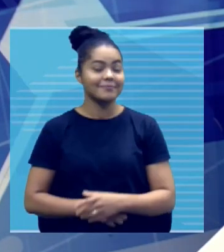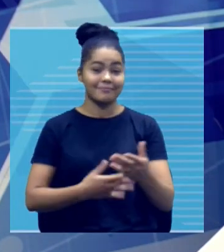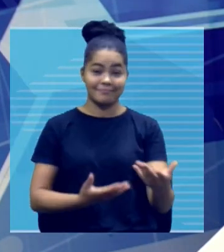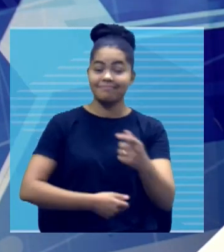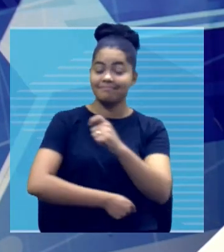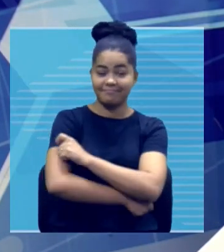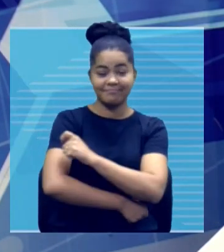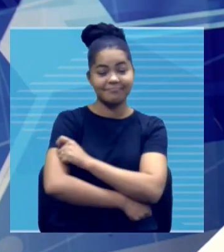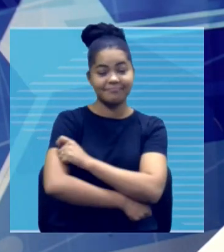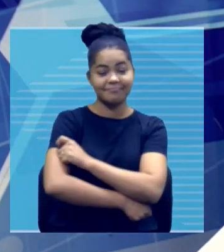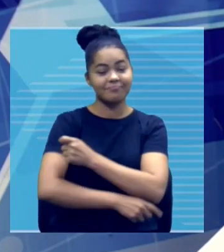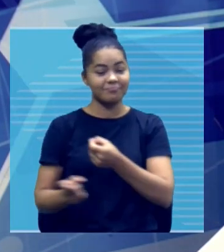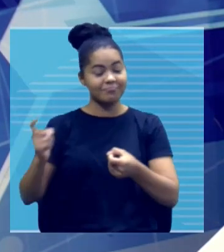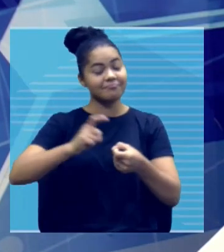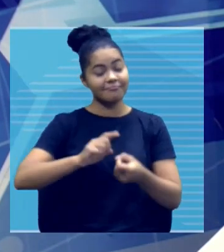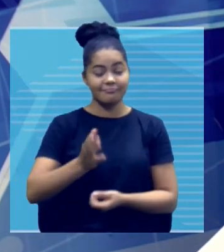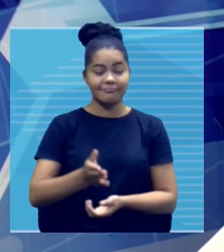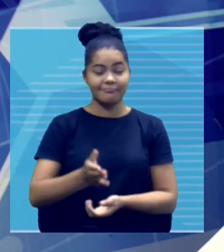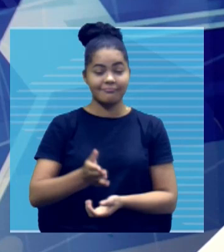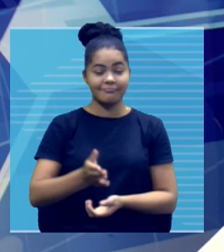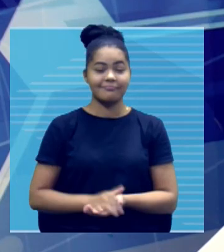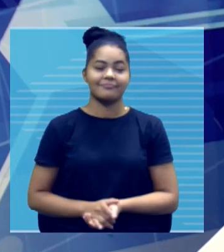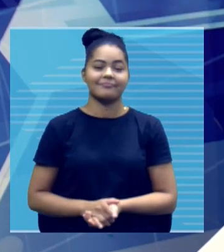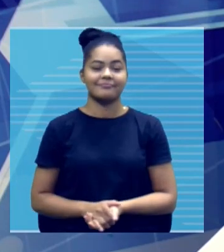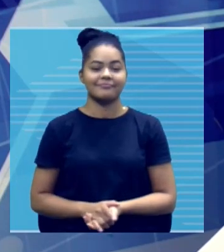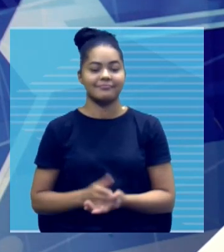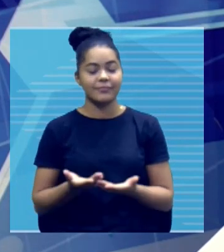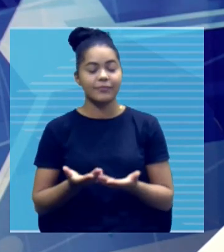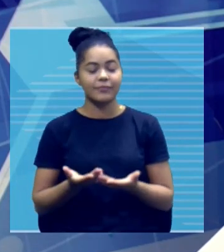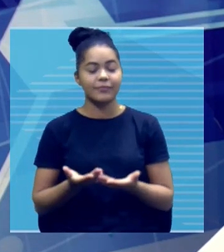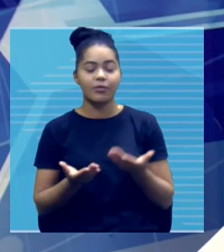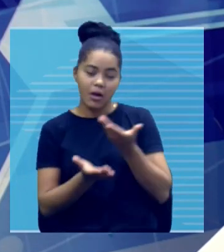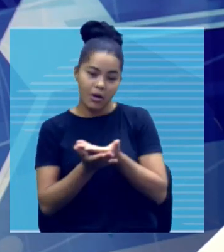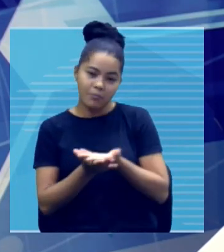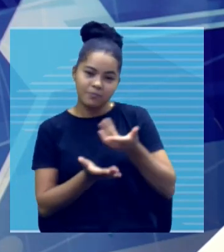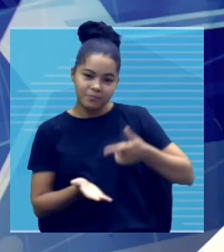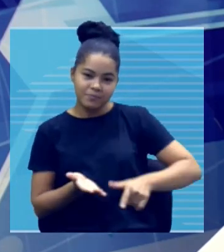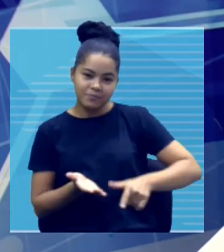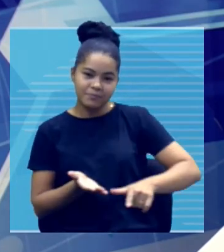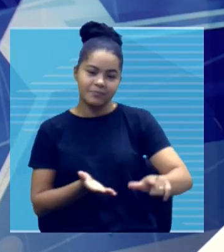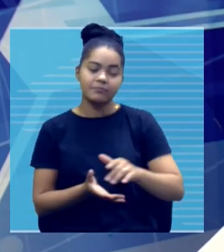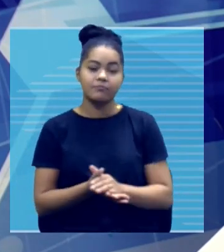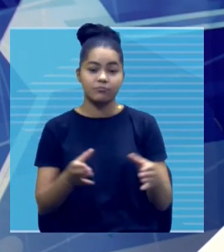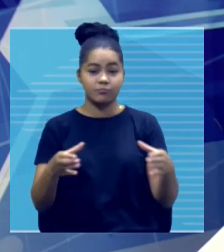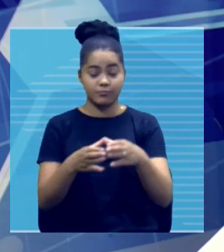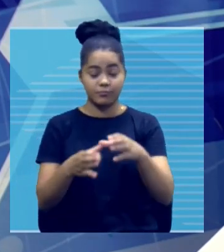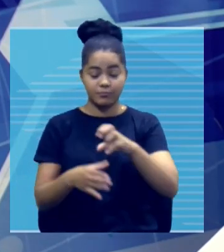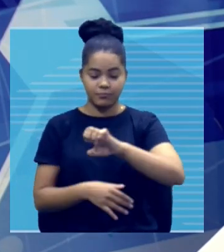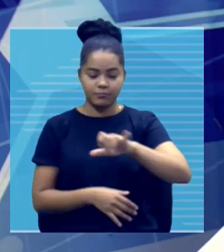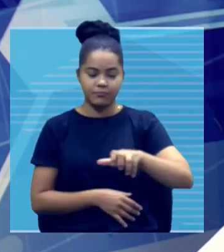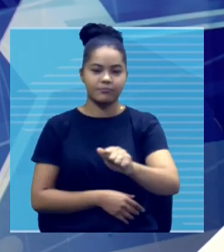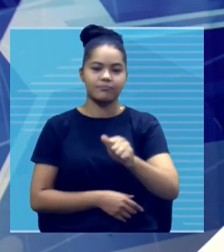Ok, meus amigos, já voltamos. Voltamos para dar continuidade à nossa aula de hoje. É EJA 7,